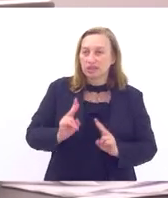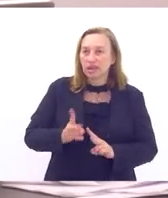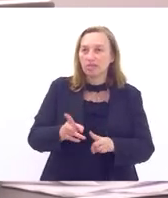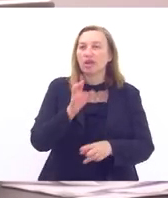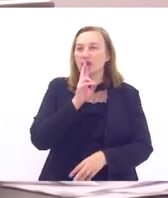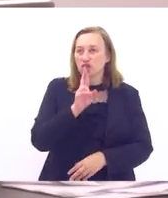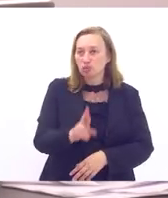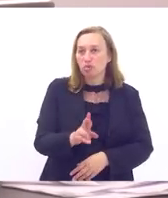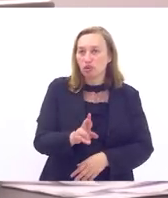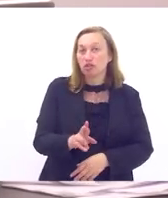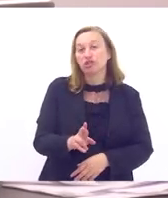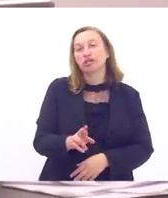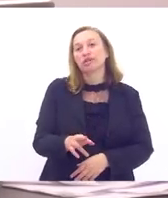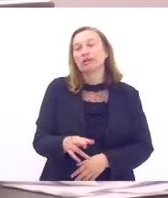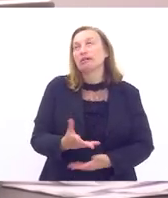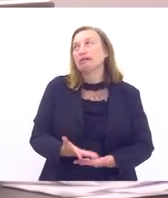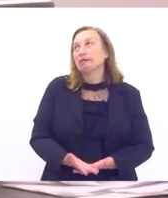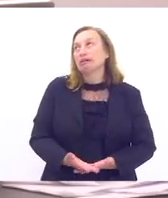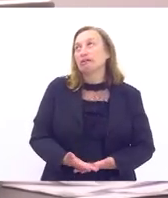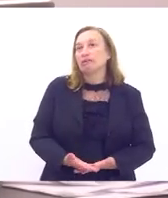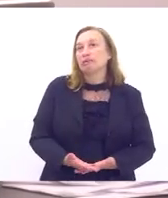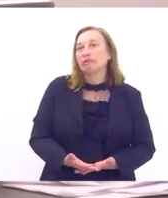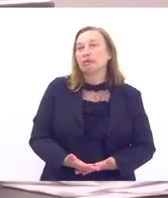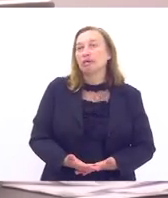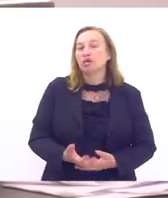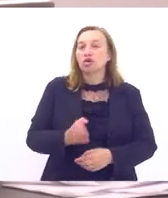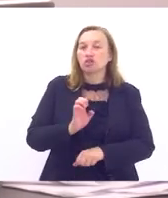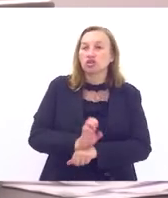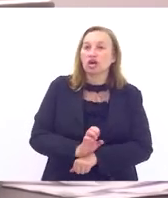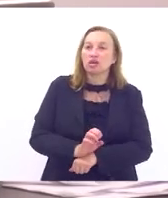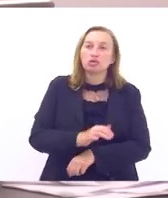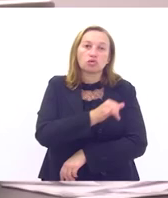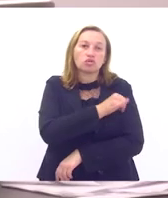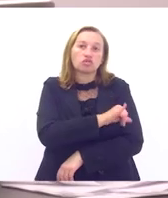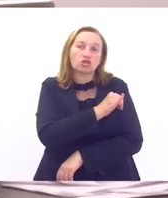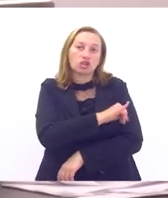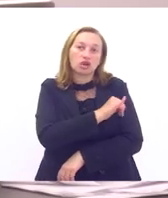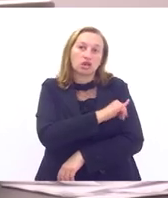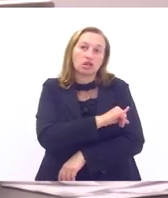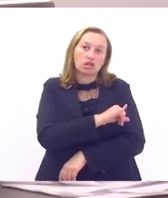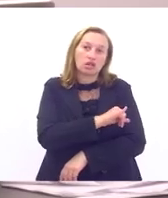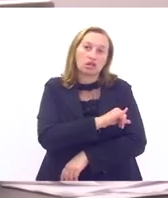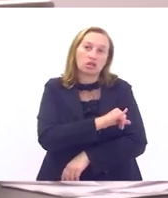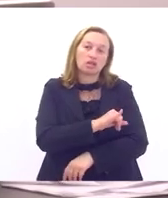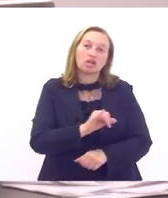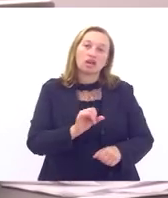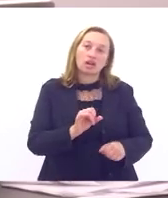foi rigorosamente essa, de que a condenação do Estado do Rio de Janeiro a